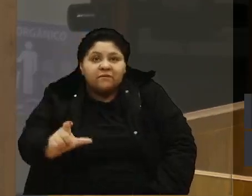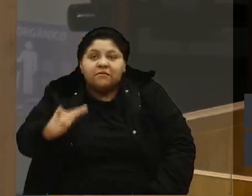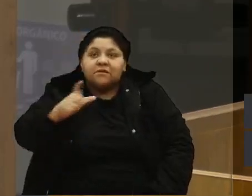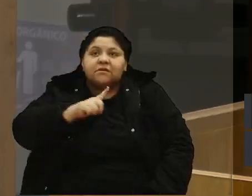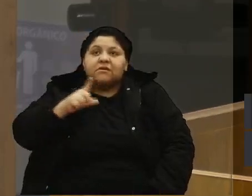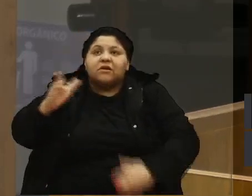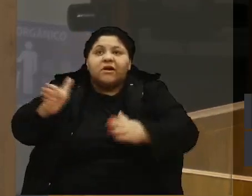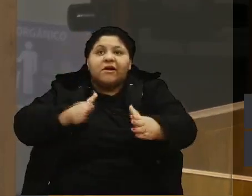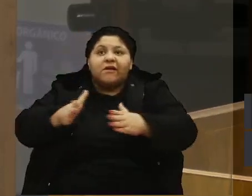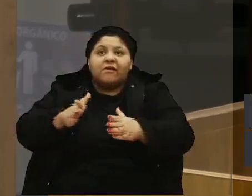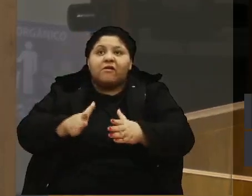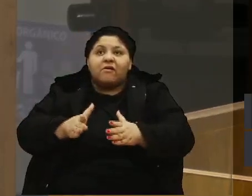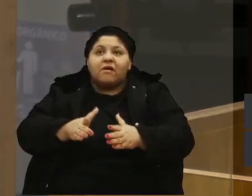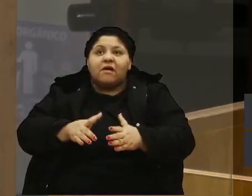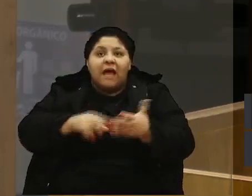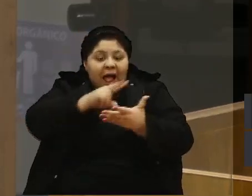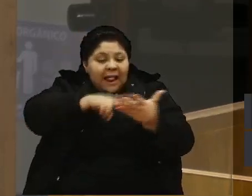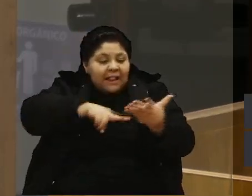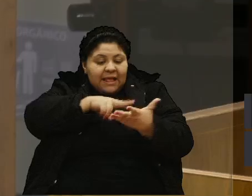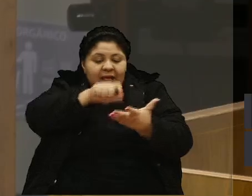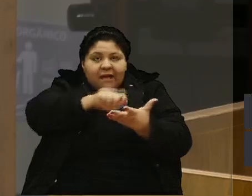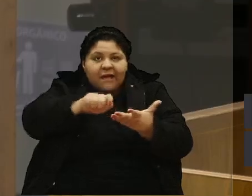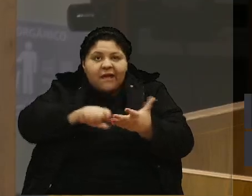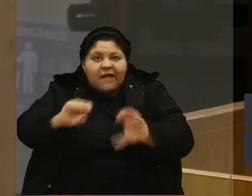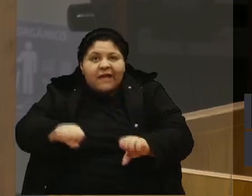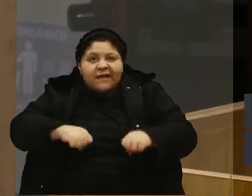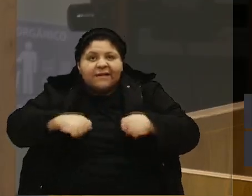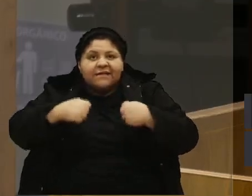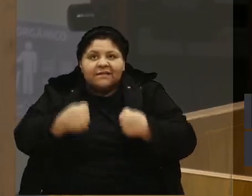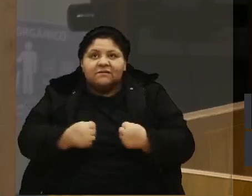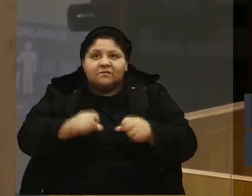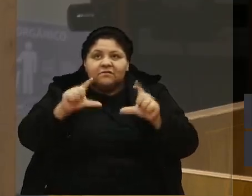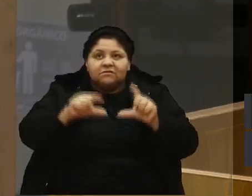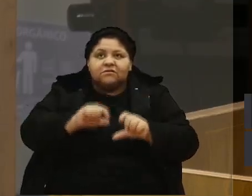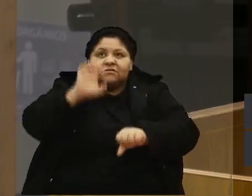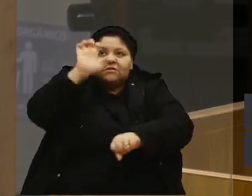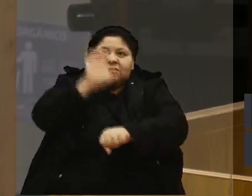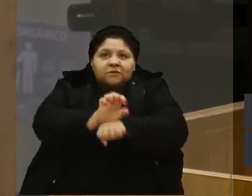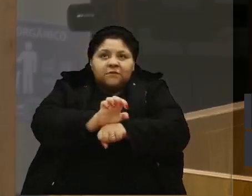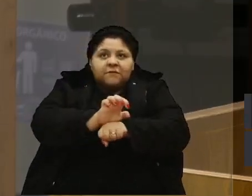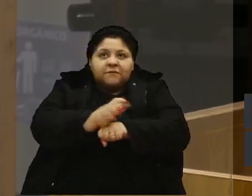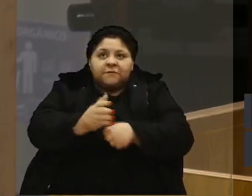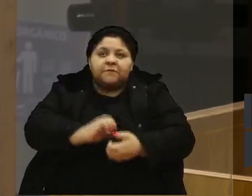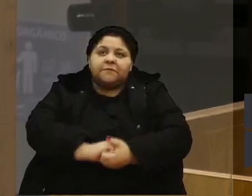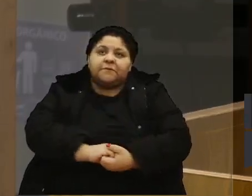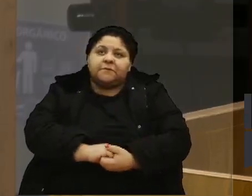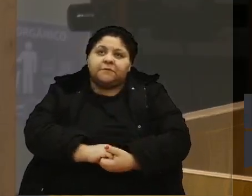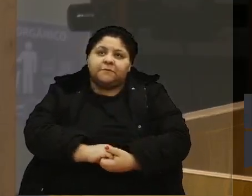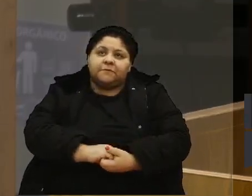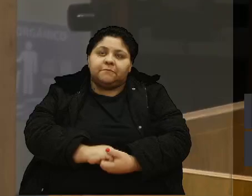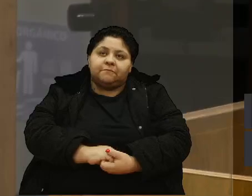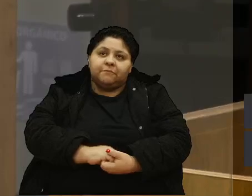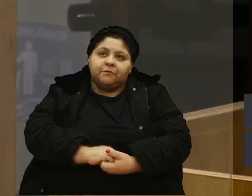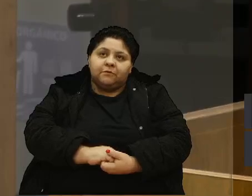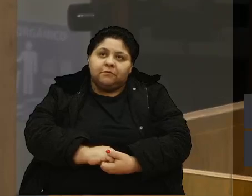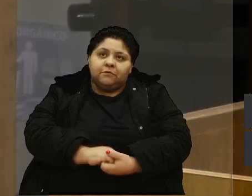teve acesso à alfabetização defender a redução do Estado.